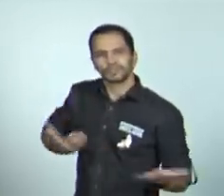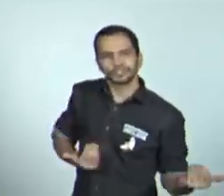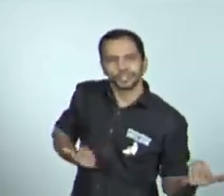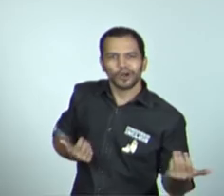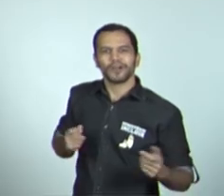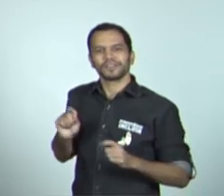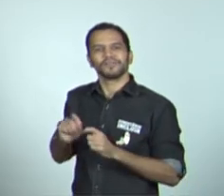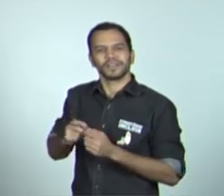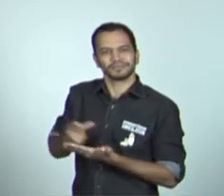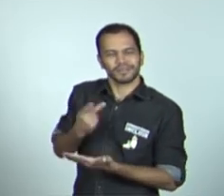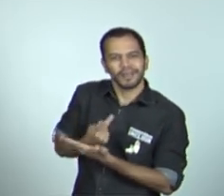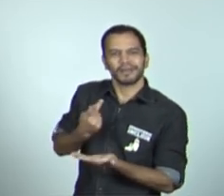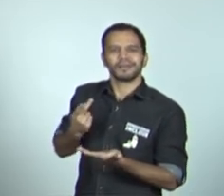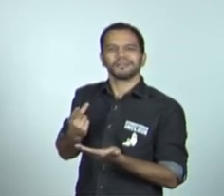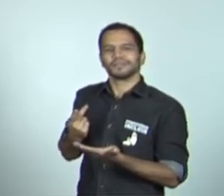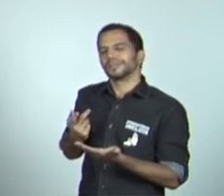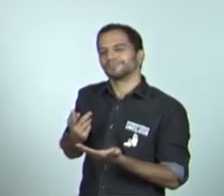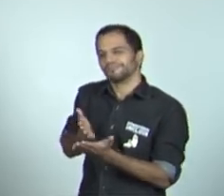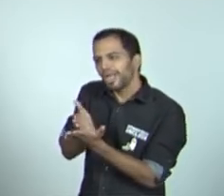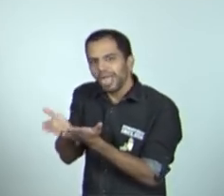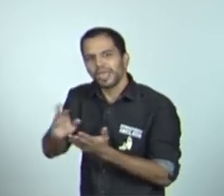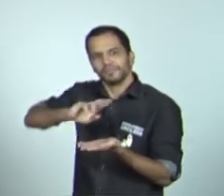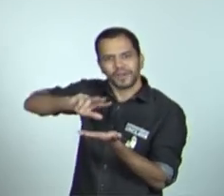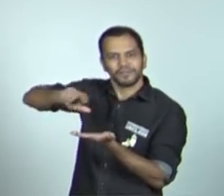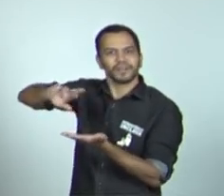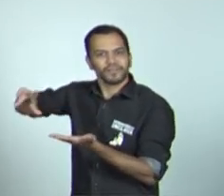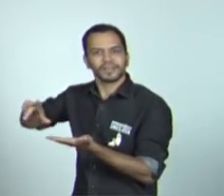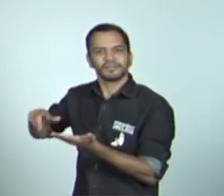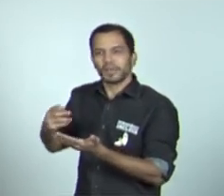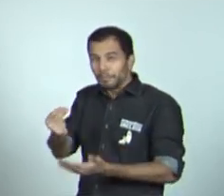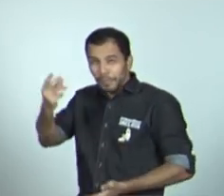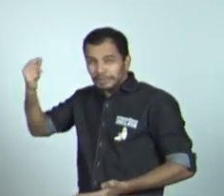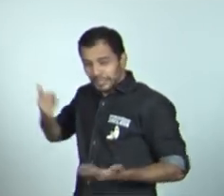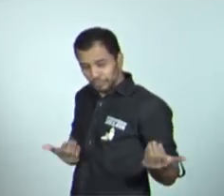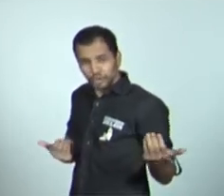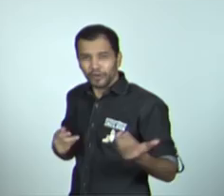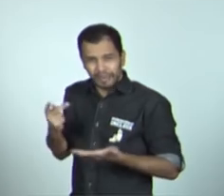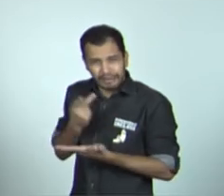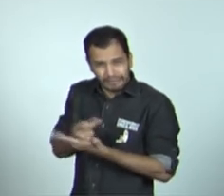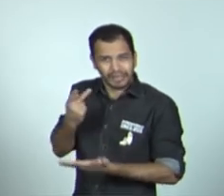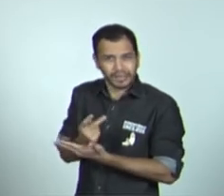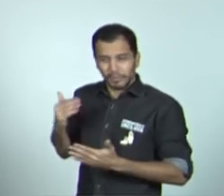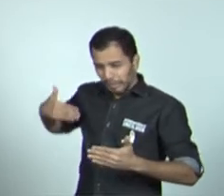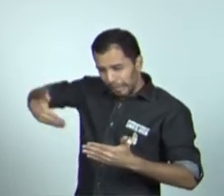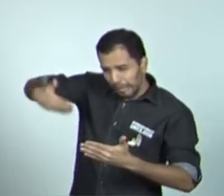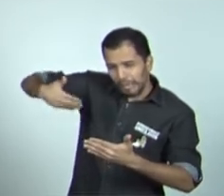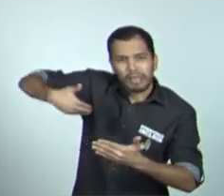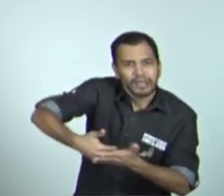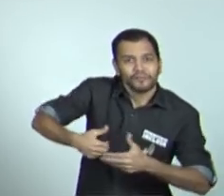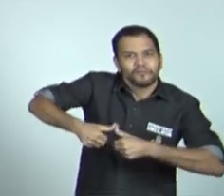das mulheres que ele fez ele tem contas que o tempo traz até hoje quem tem